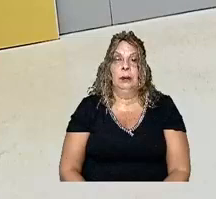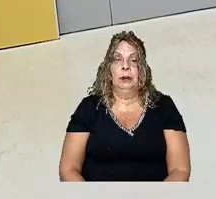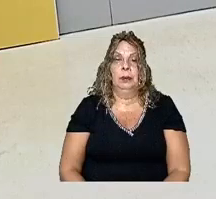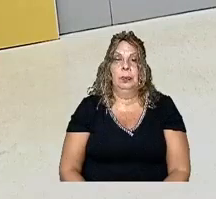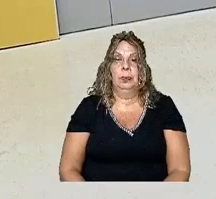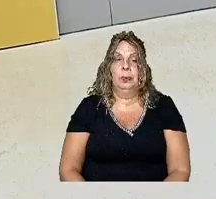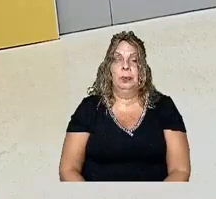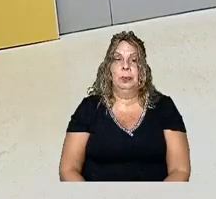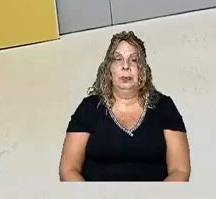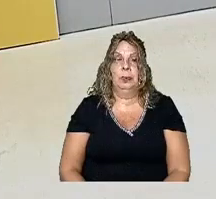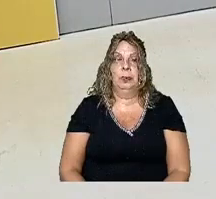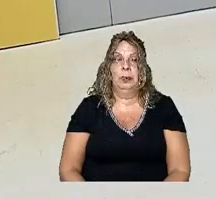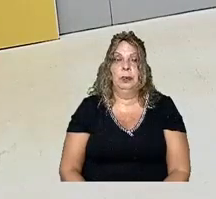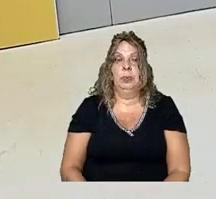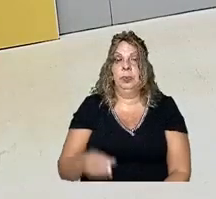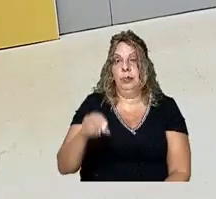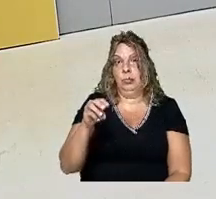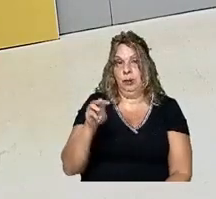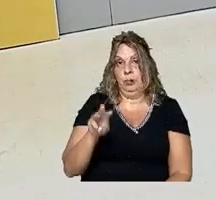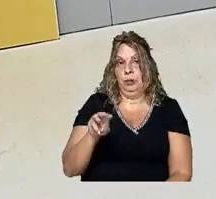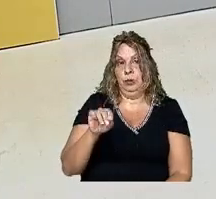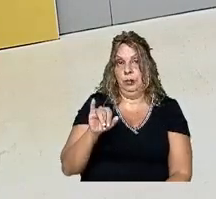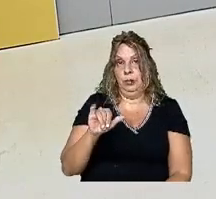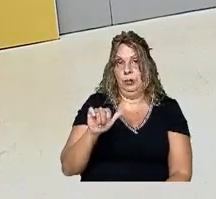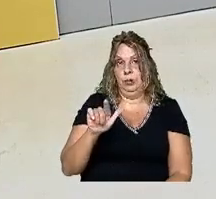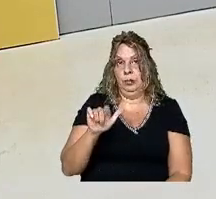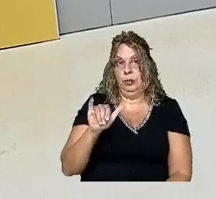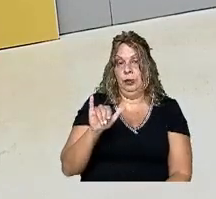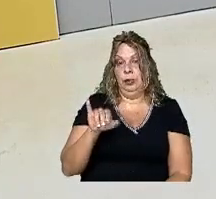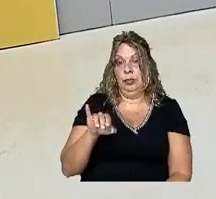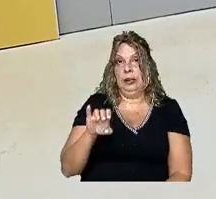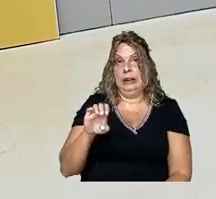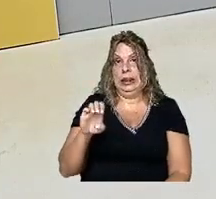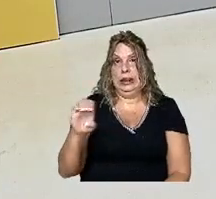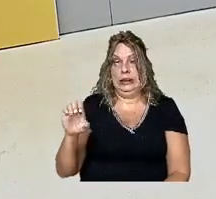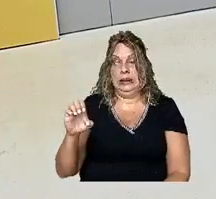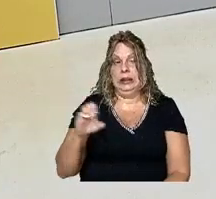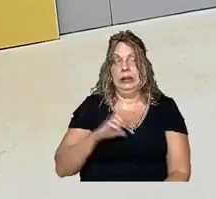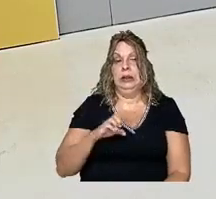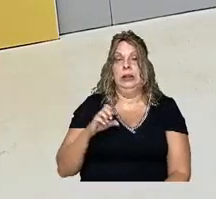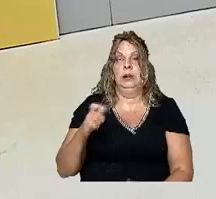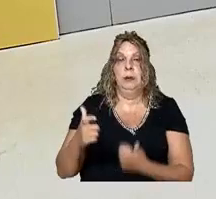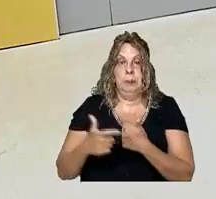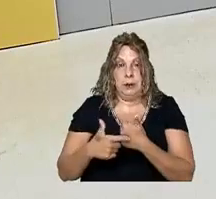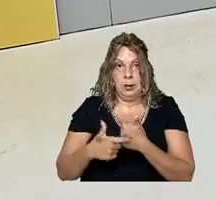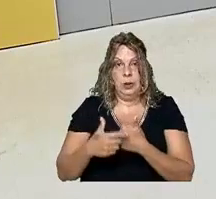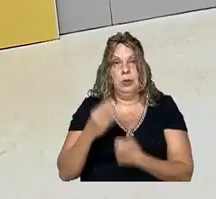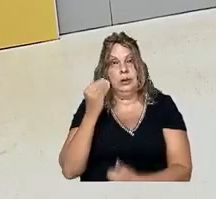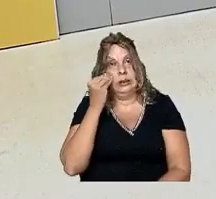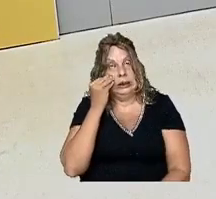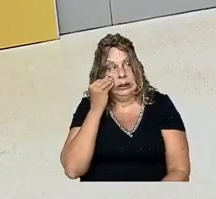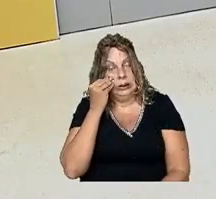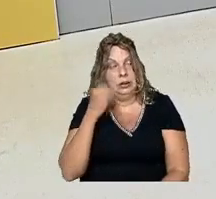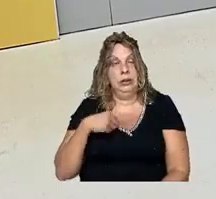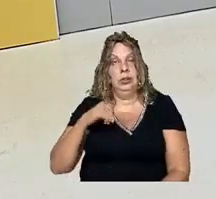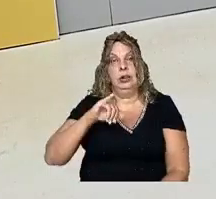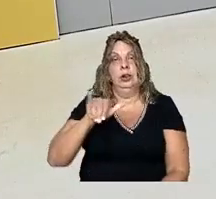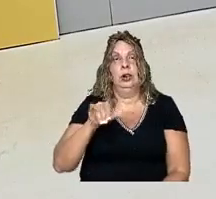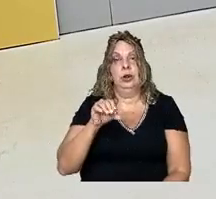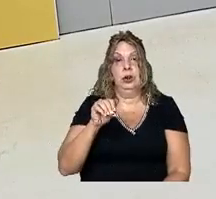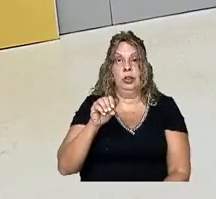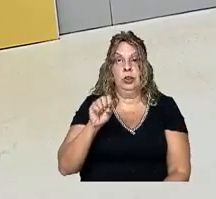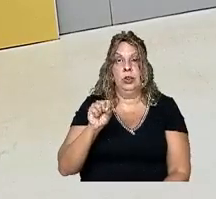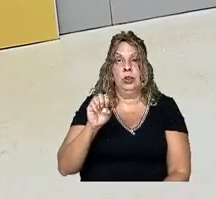dela. A Williane Souza mandou aqui, marcou a gente. Vamos tentando. Josiane